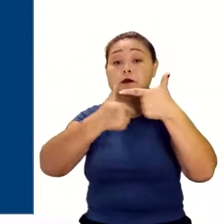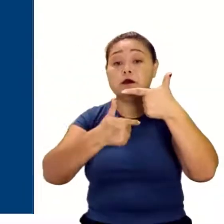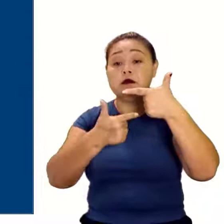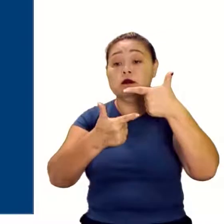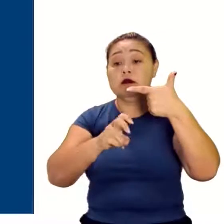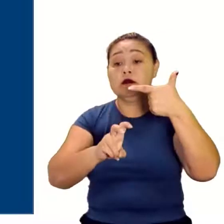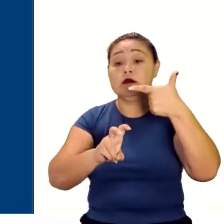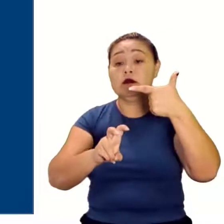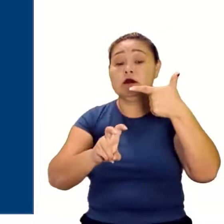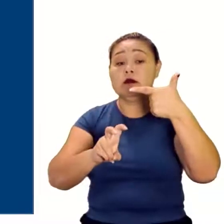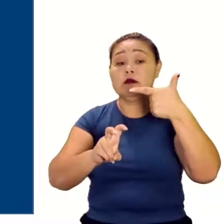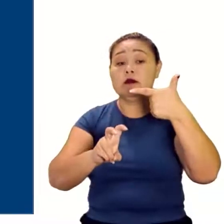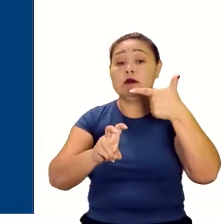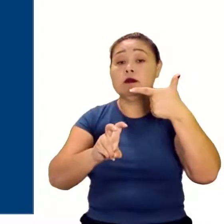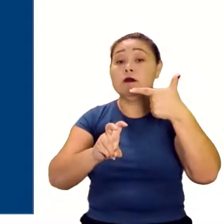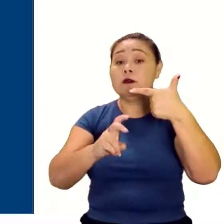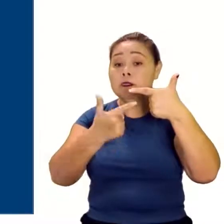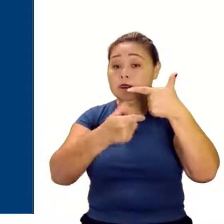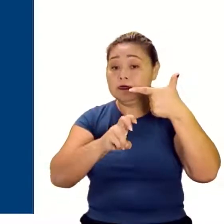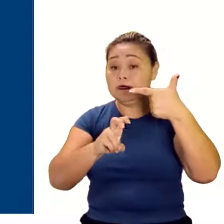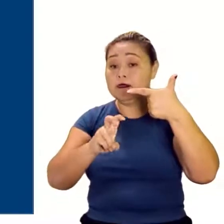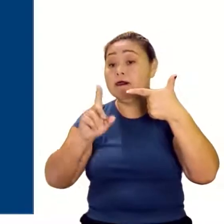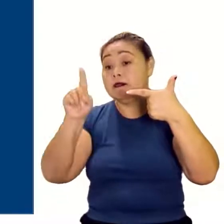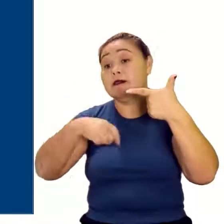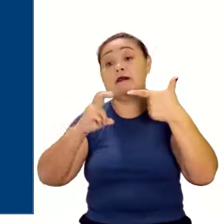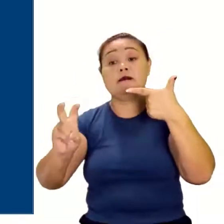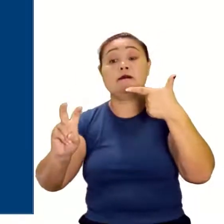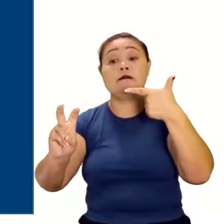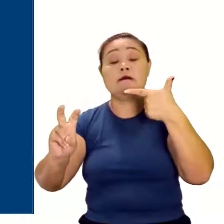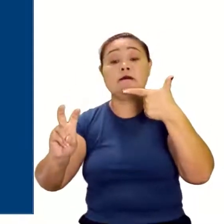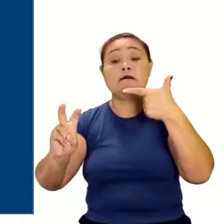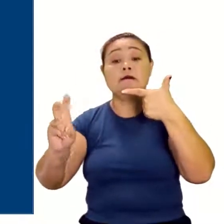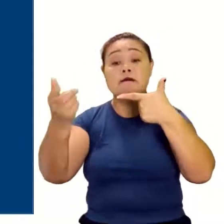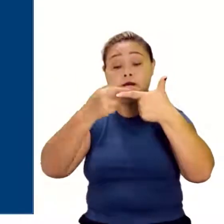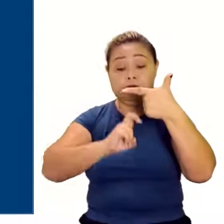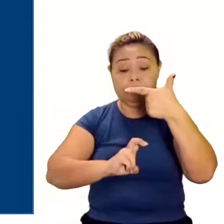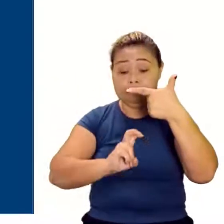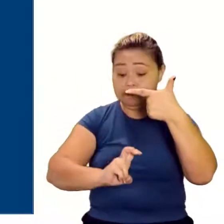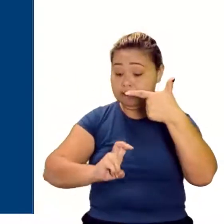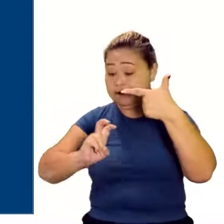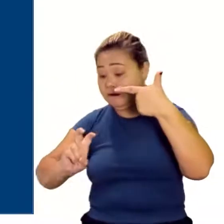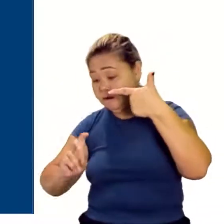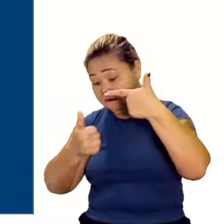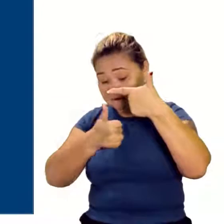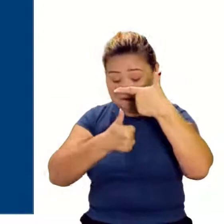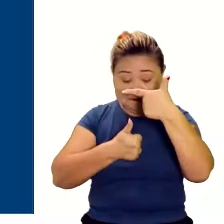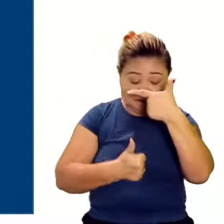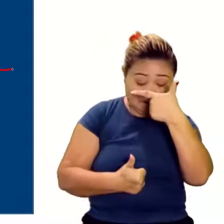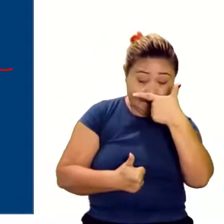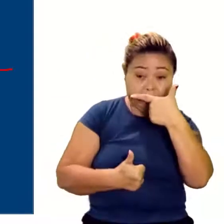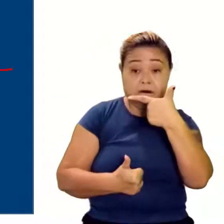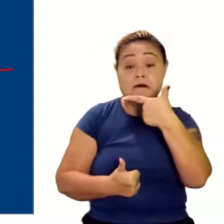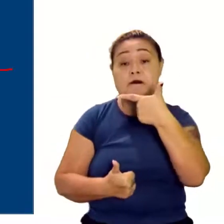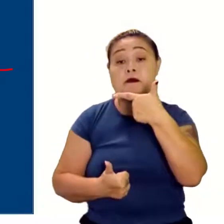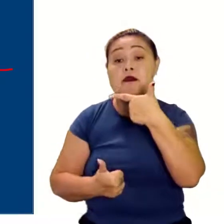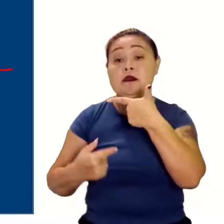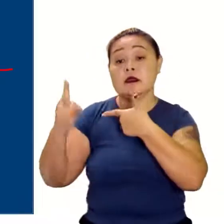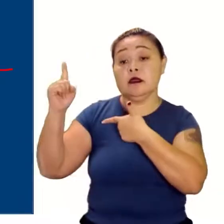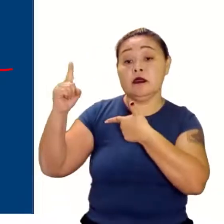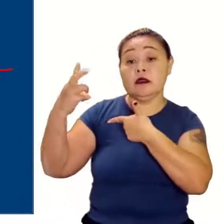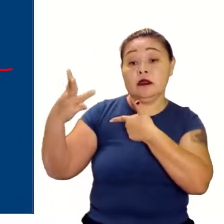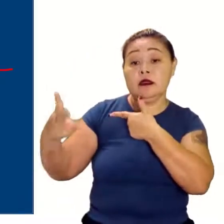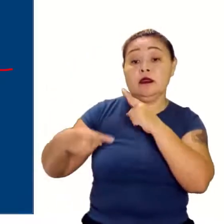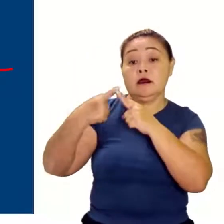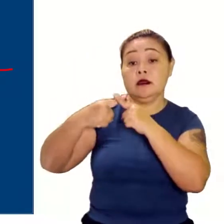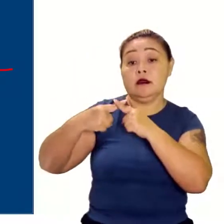quanto? 25. 25. O 25 só dá por 5, que vai dar 5, por 5 que vai dar 1. Então ficamos